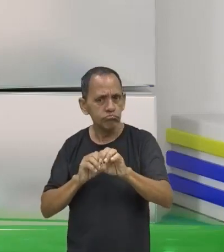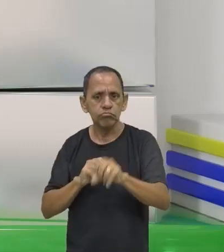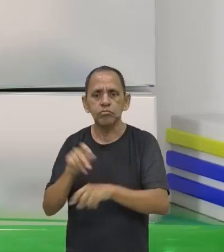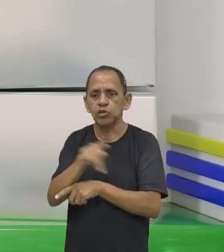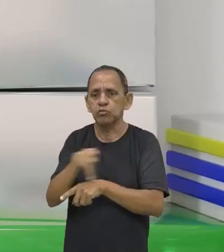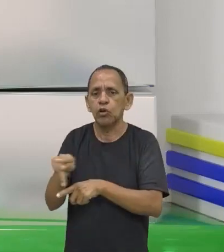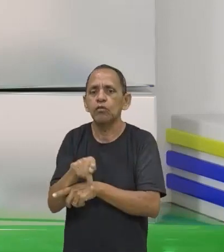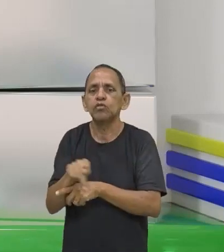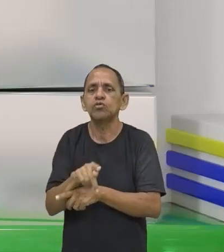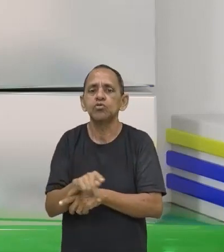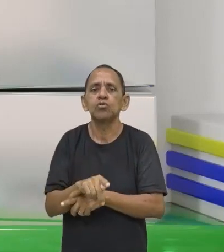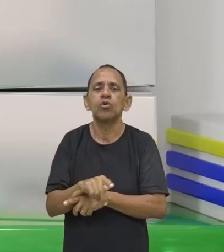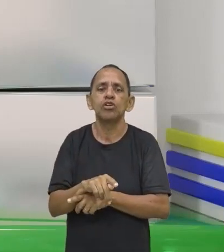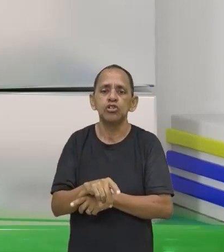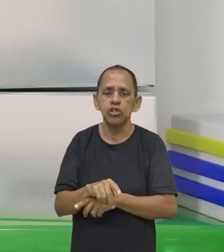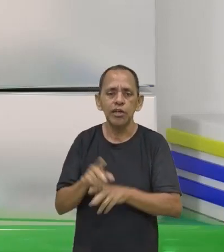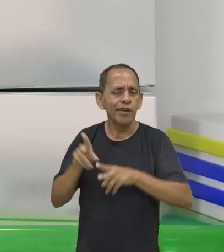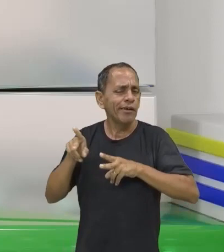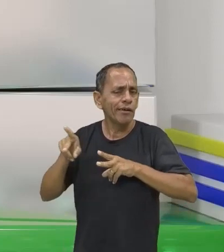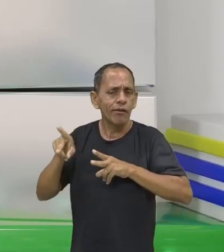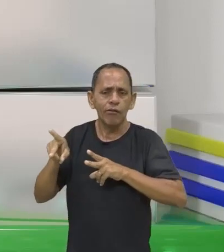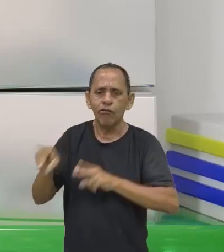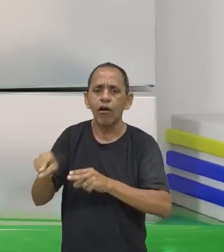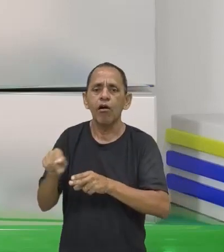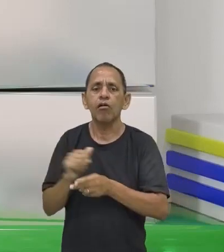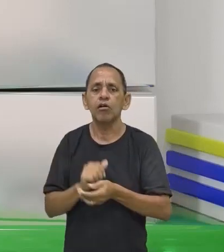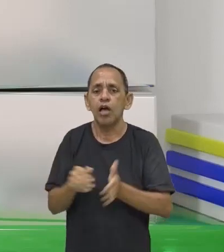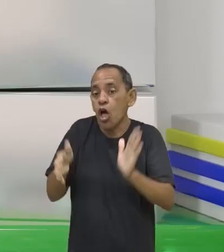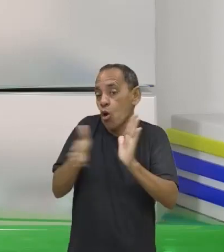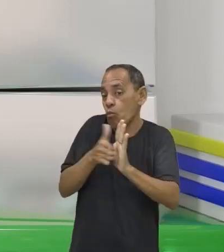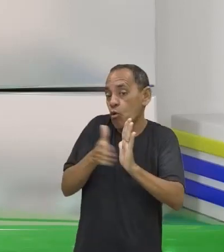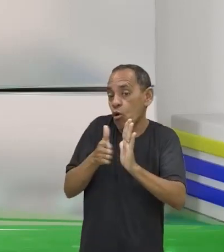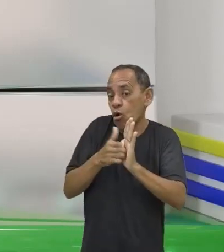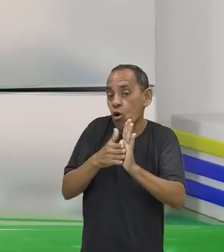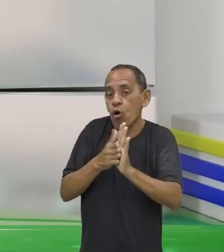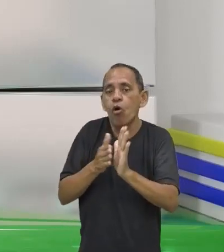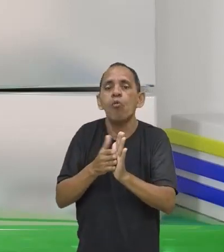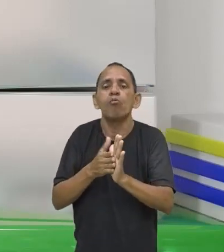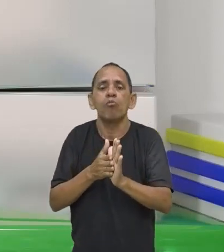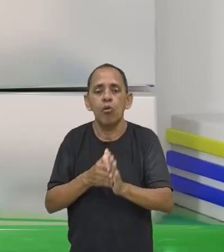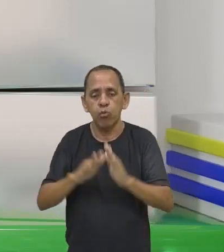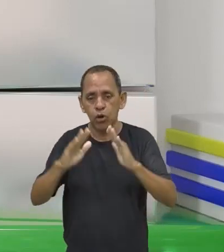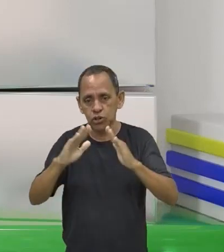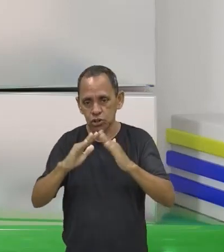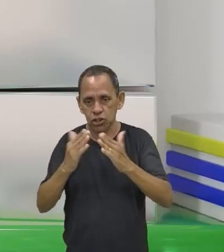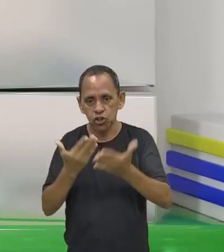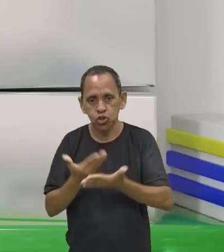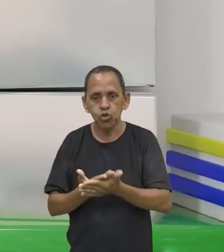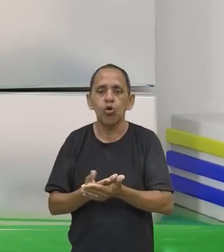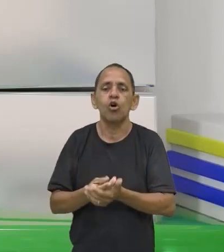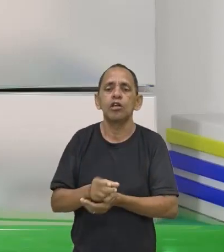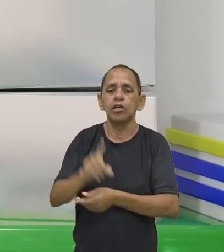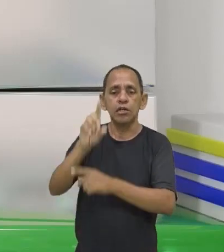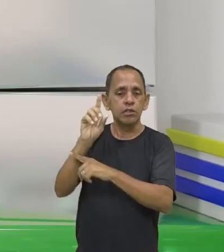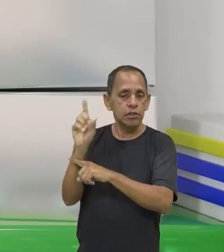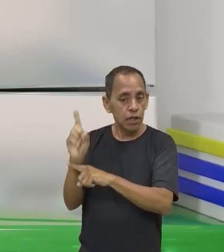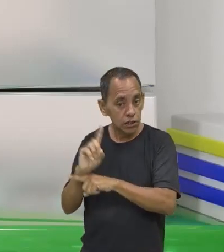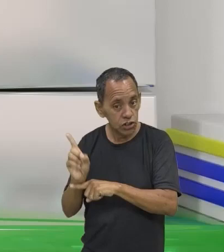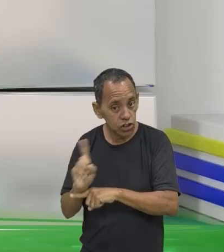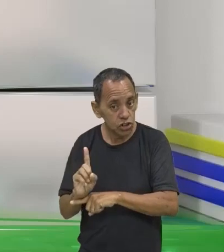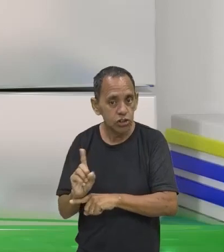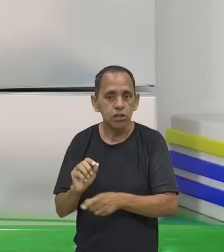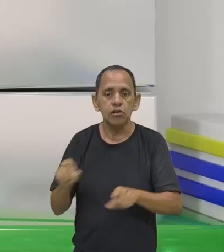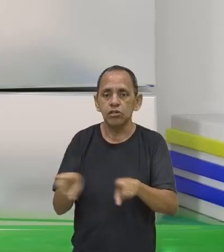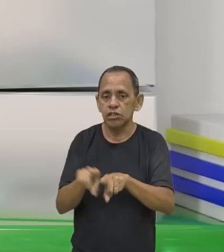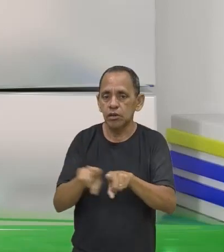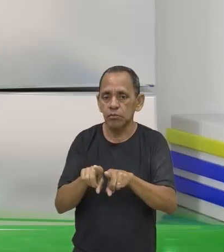aos bimestres, de acordo com a proposta curricular da rede, porque seguimos o currículo, então a gente não tem uma proposta diferenciada para o ensino